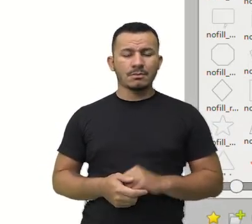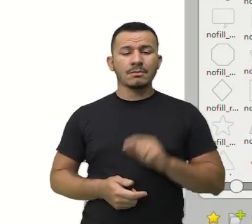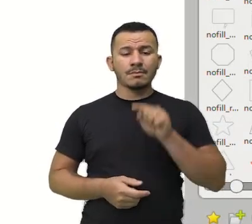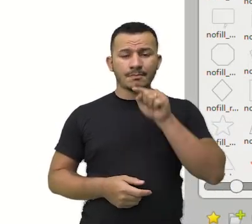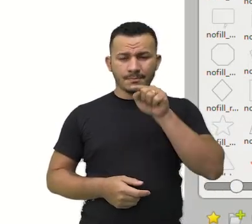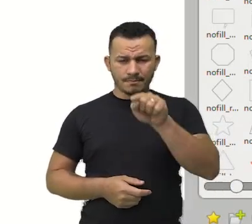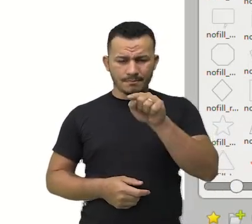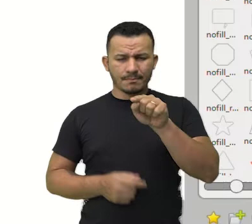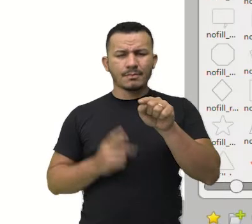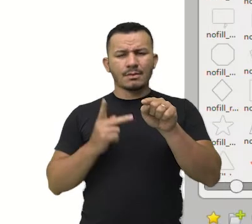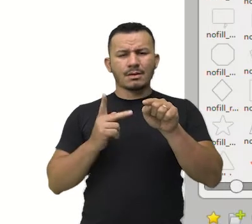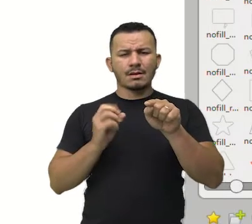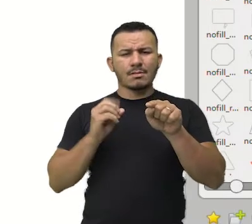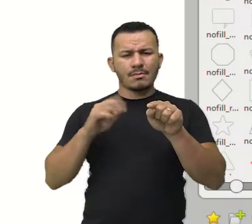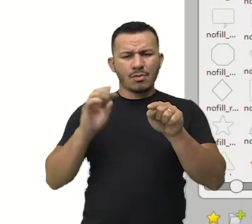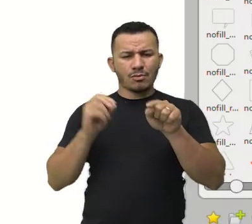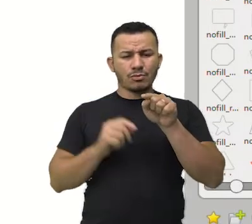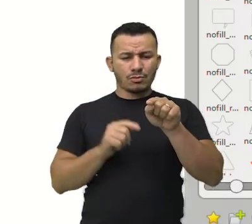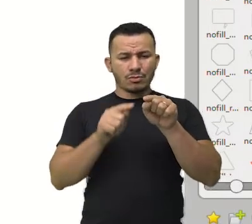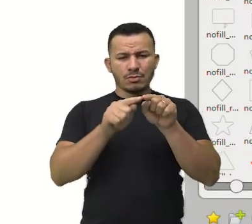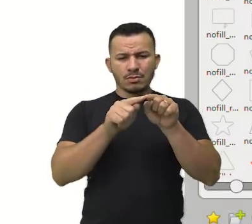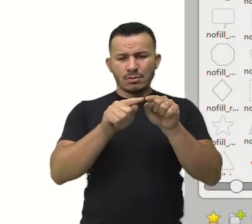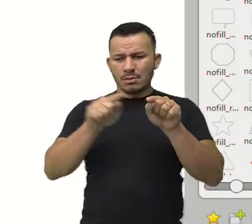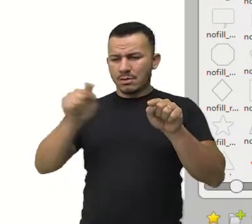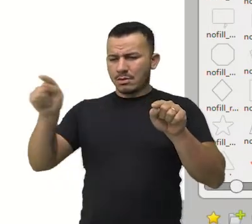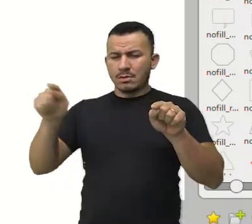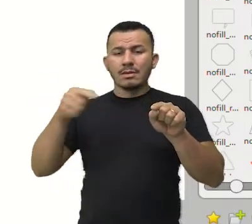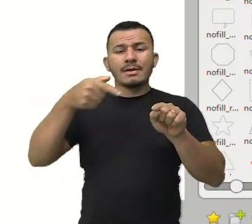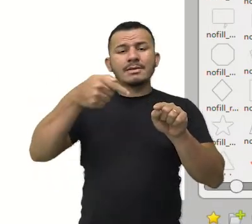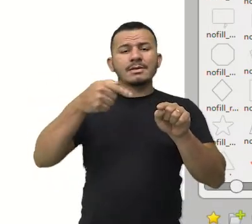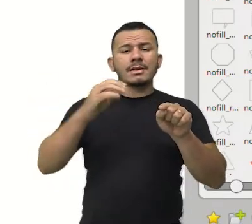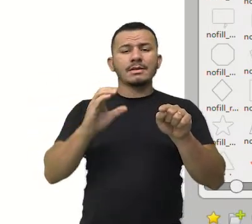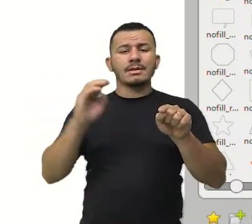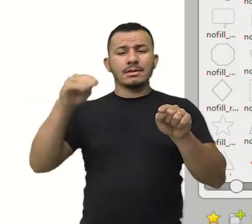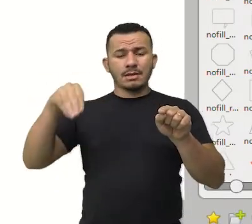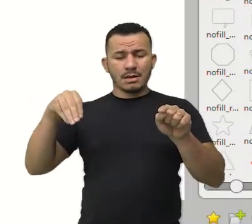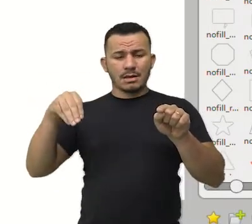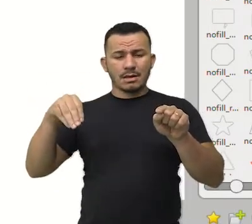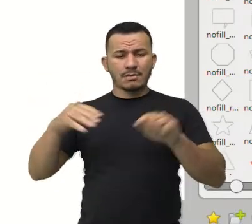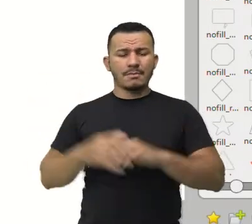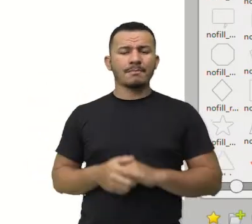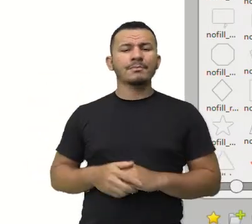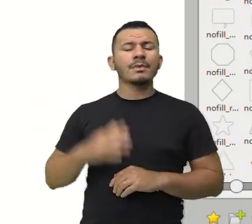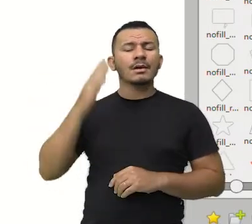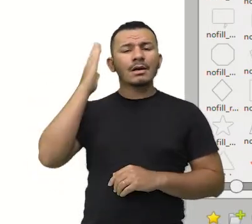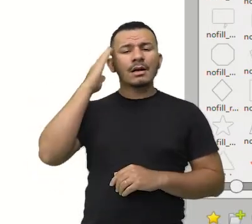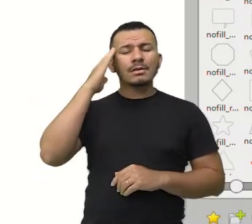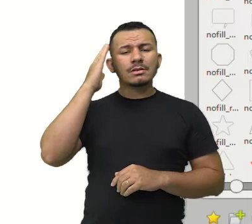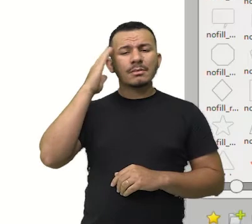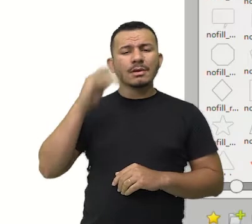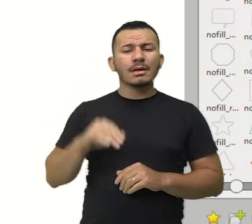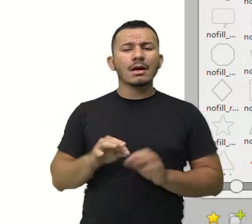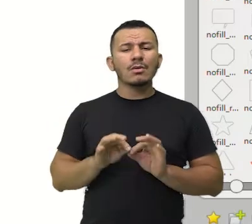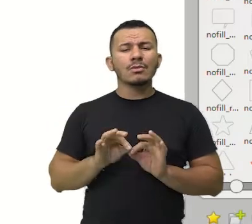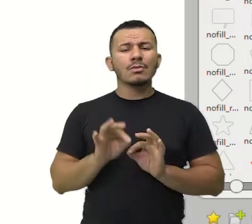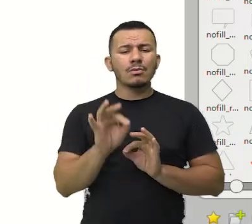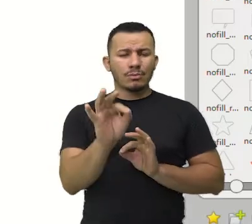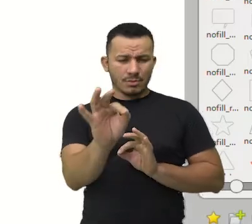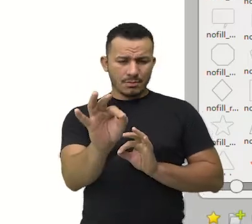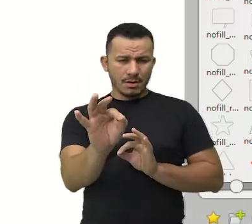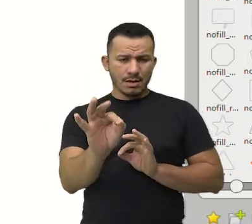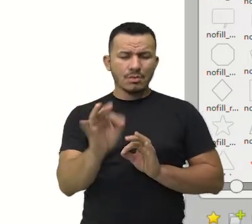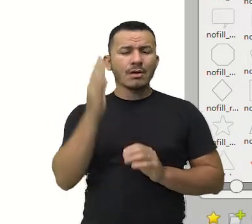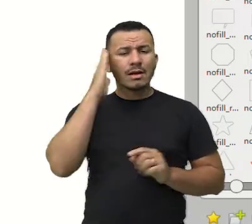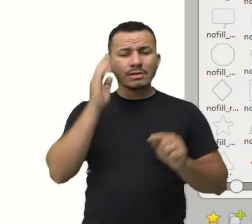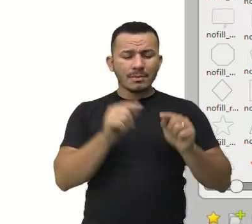igual a 7. Olha só, suponhamos que o nosso raio aqui seja 7 centímetros. Qual é o comprimento dessa